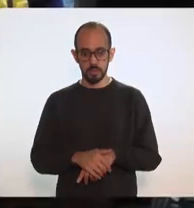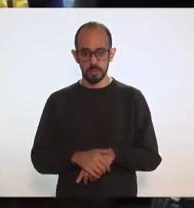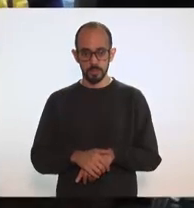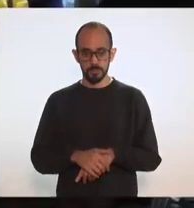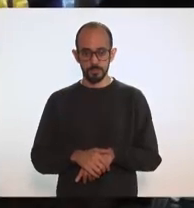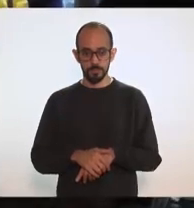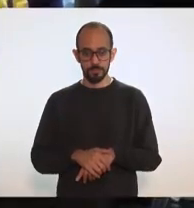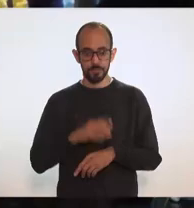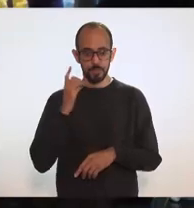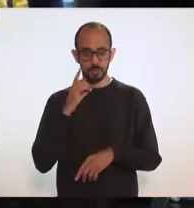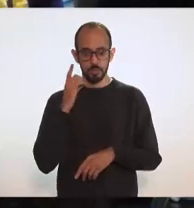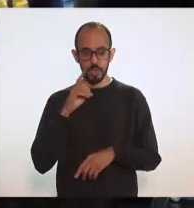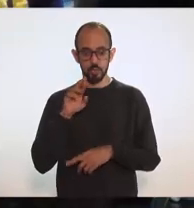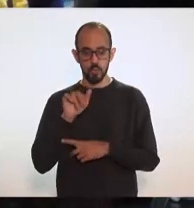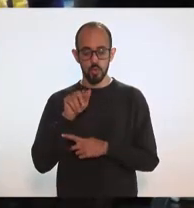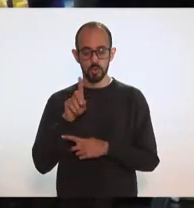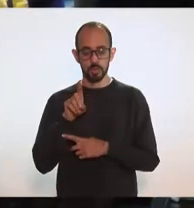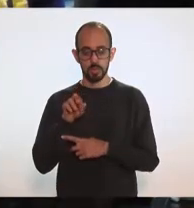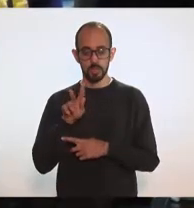Deputado Rodrigo Amorim.